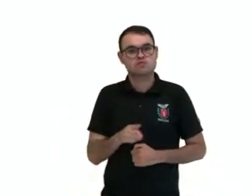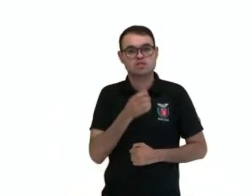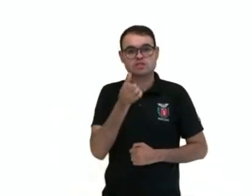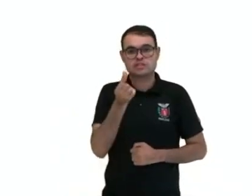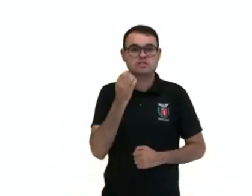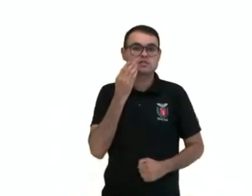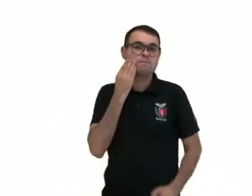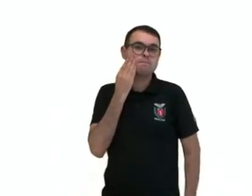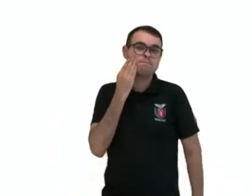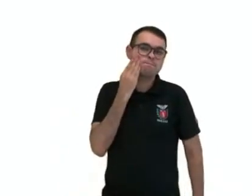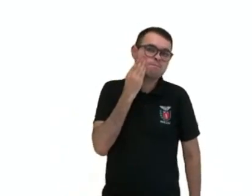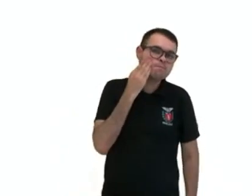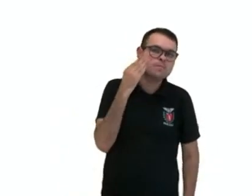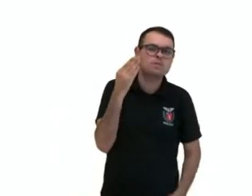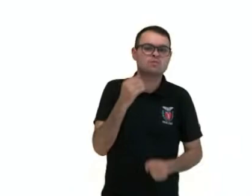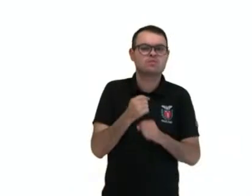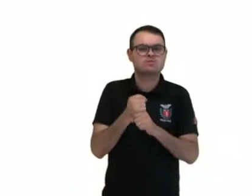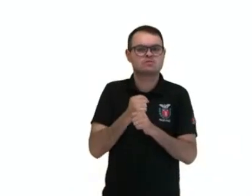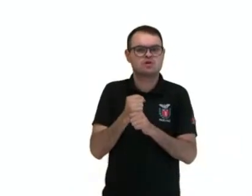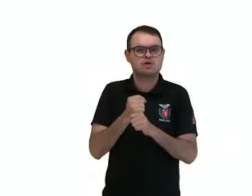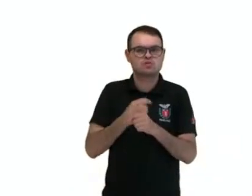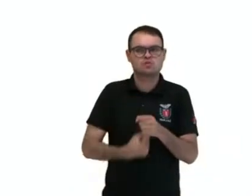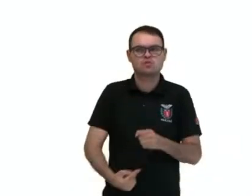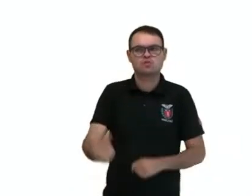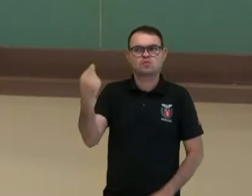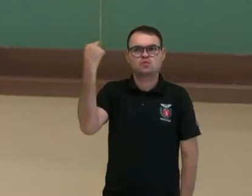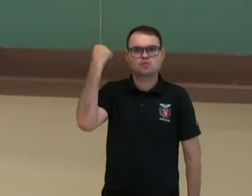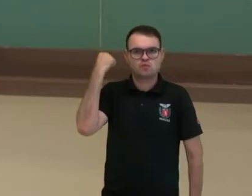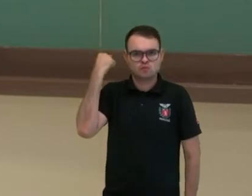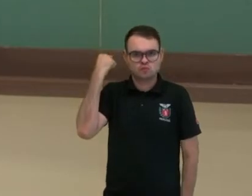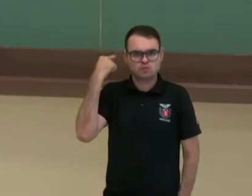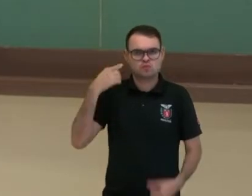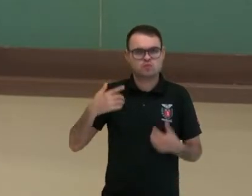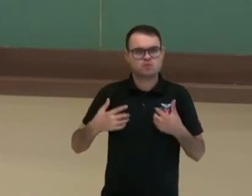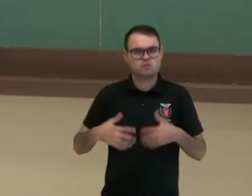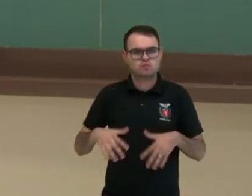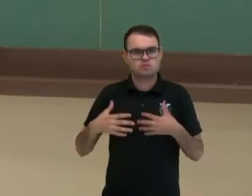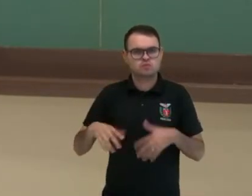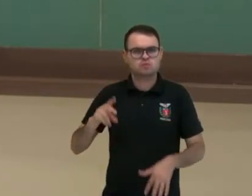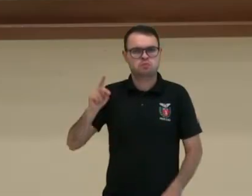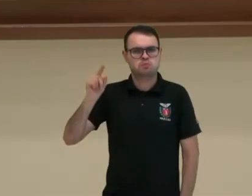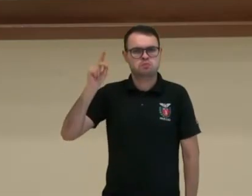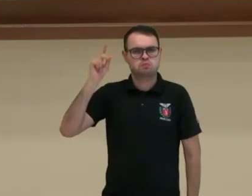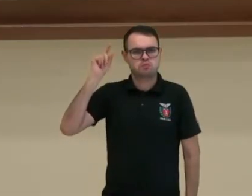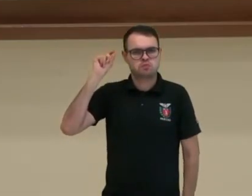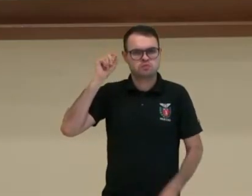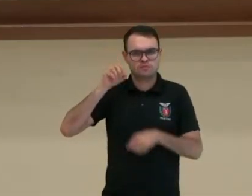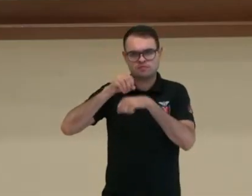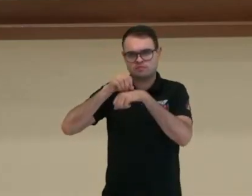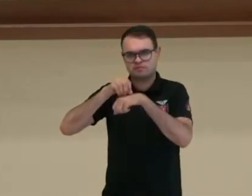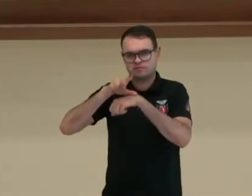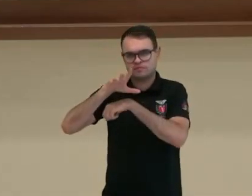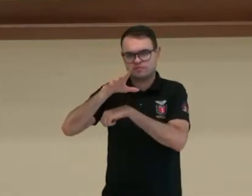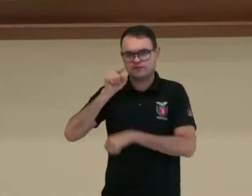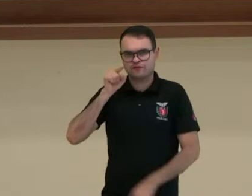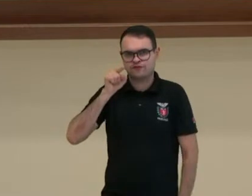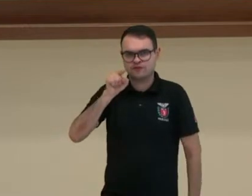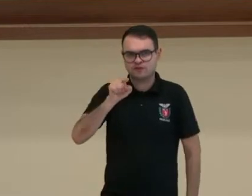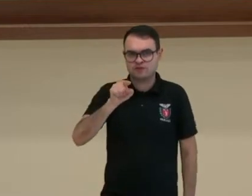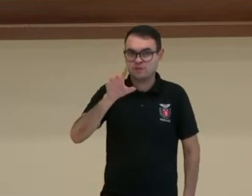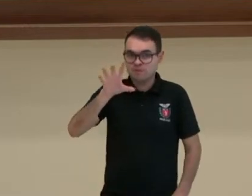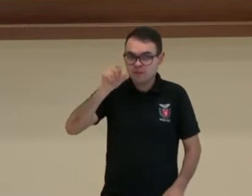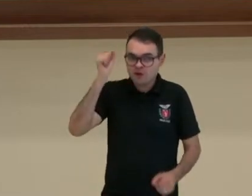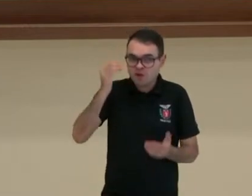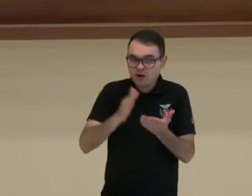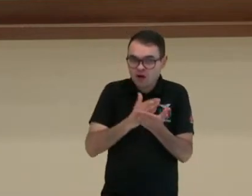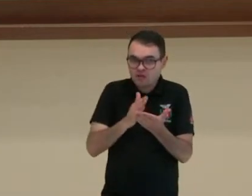4,6 bilhões de anos. Olha como o nosso planeta é antigo. E aqui eu vou dar uma dica para você. Você pegou o seu